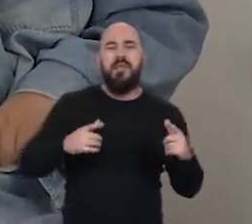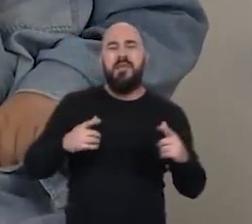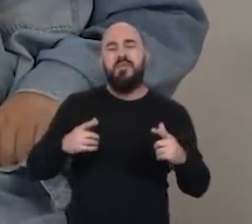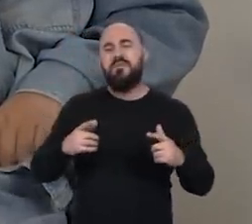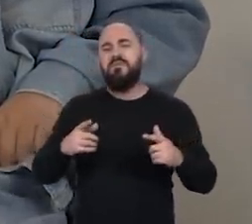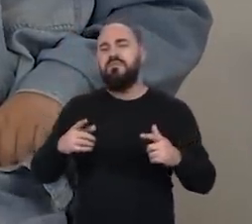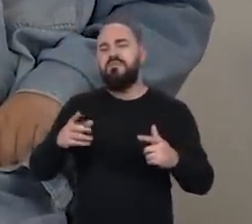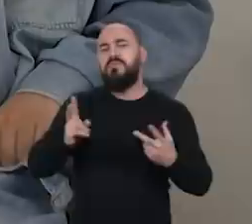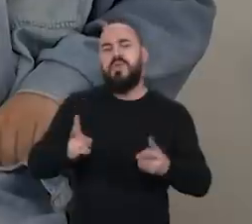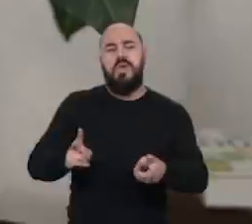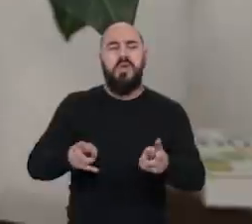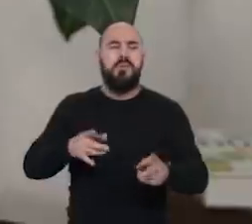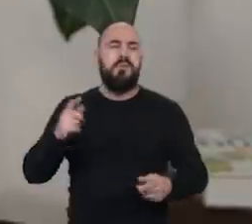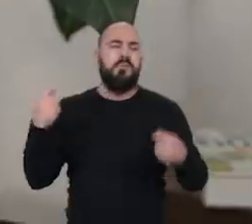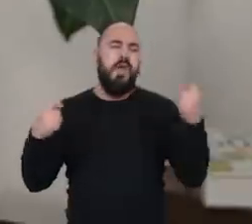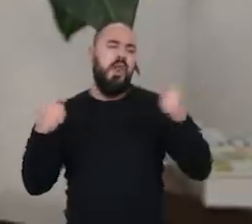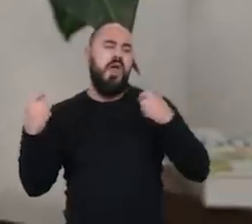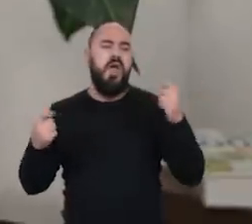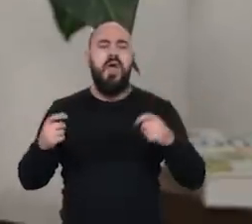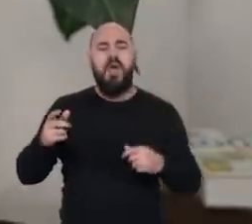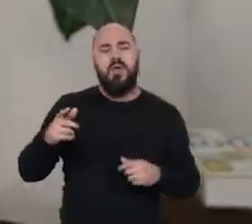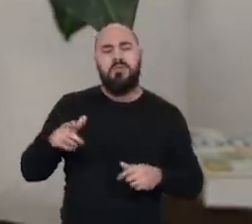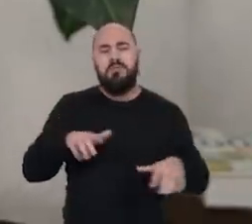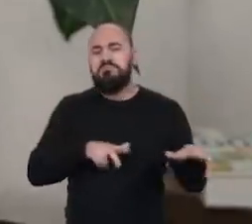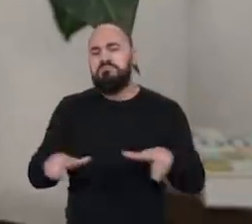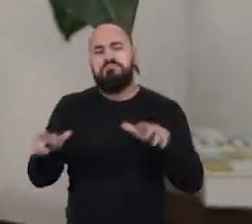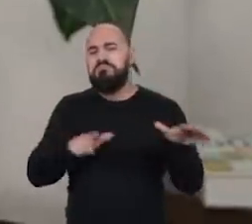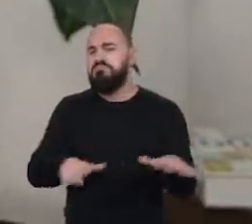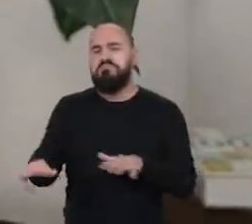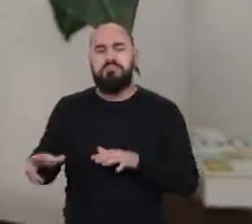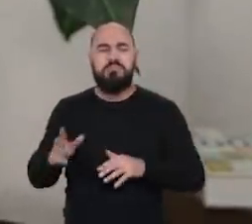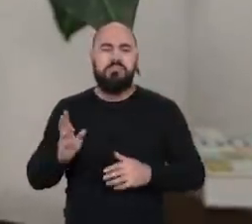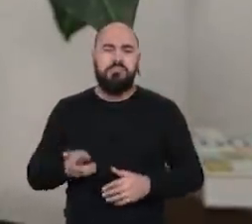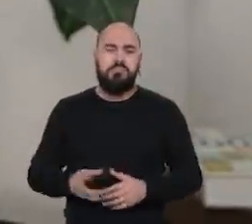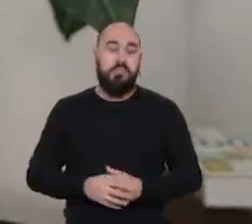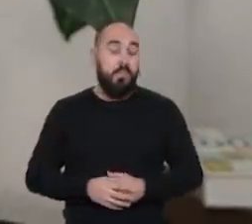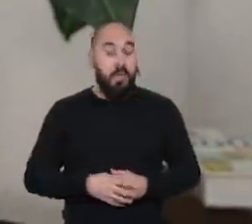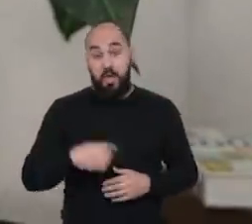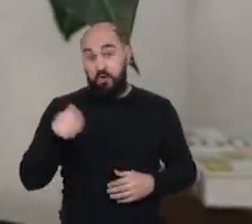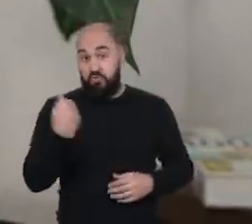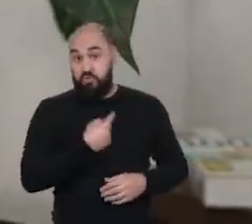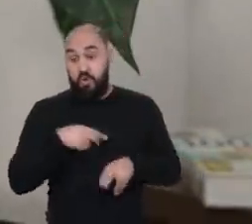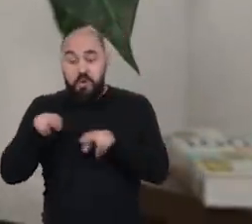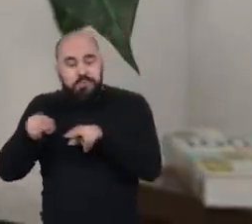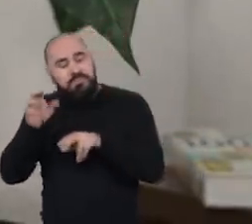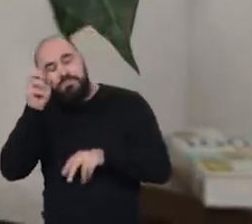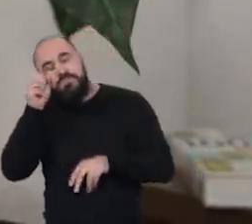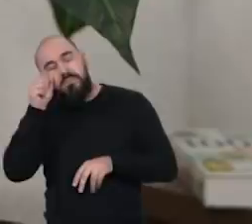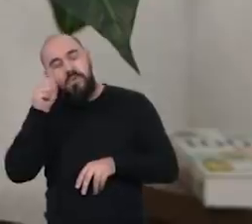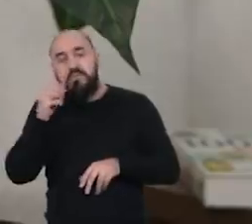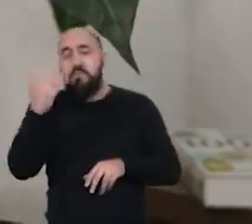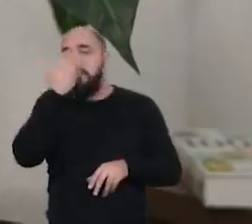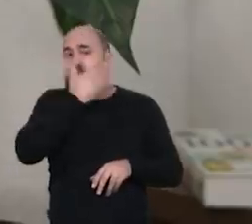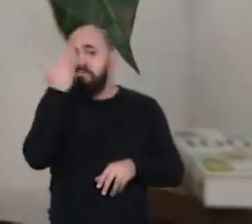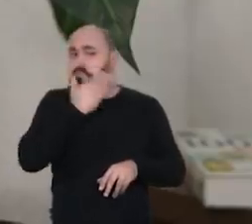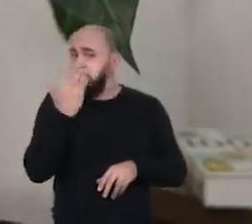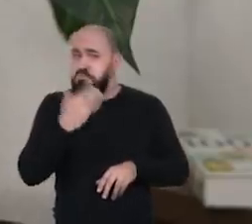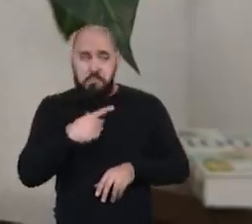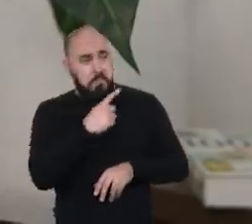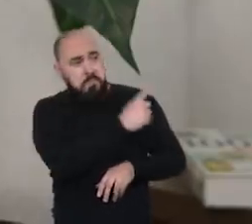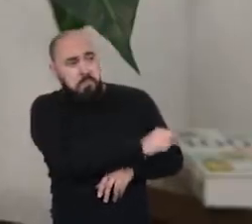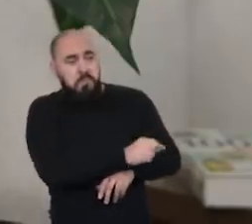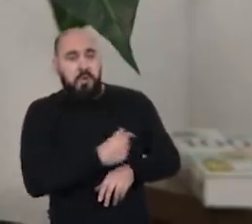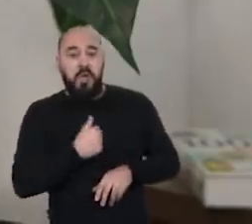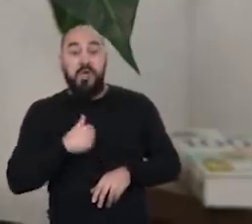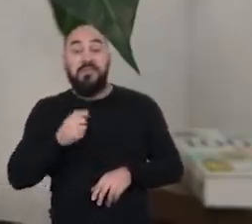dia, todo final de semana. E a gente não viu que ele tinha saído de casa e acordamos 3 horas da manhã,